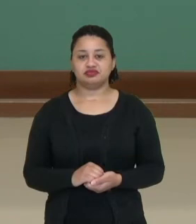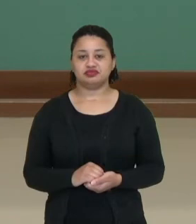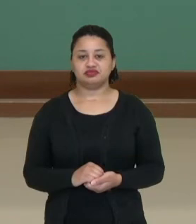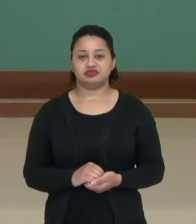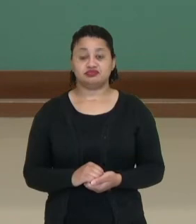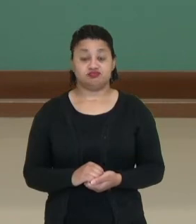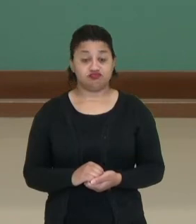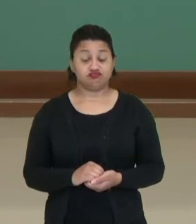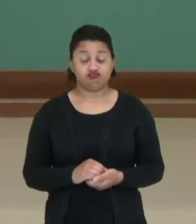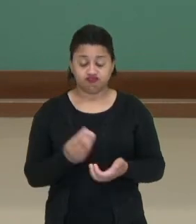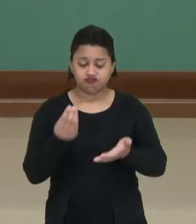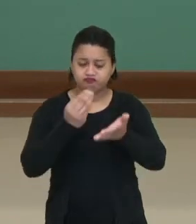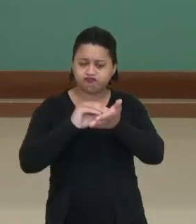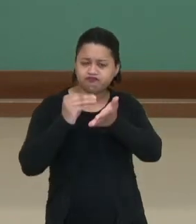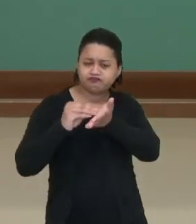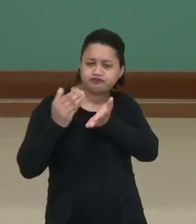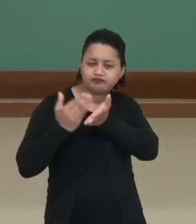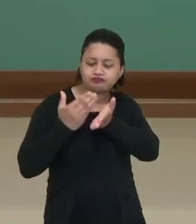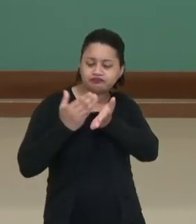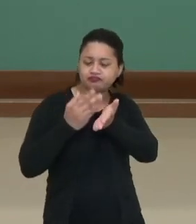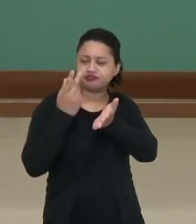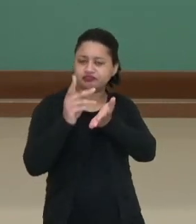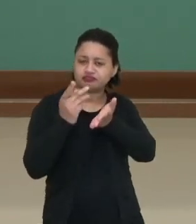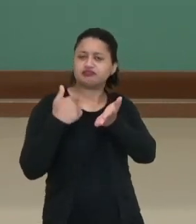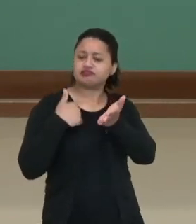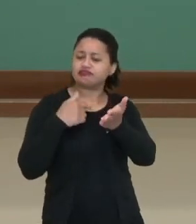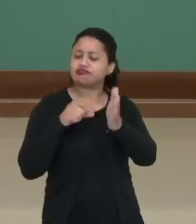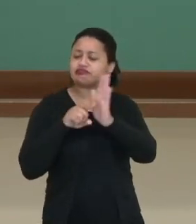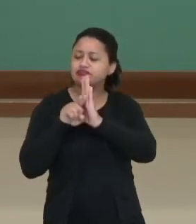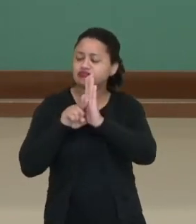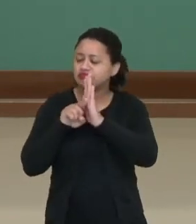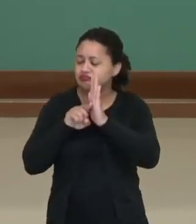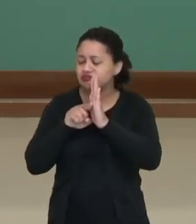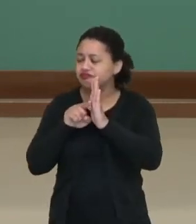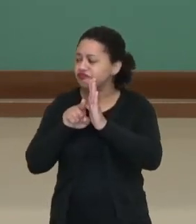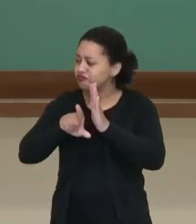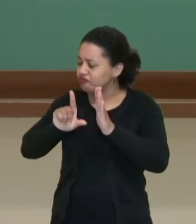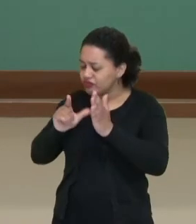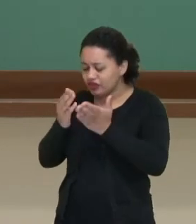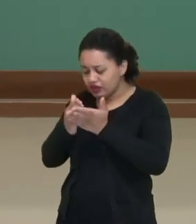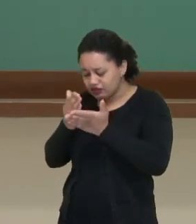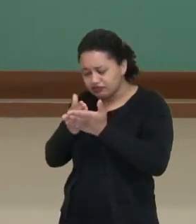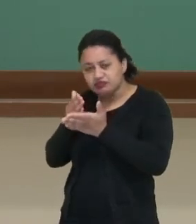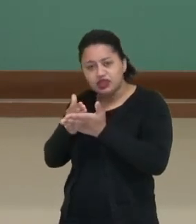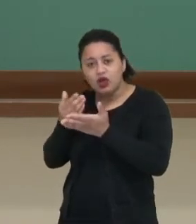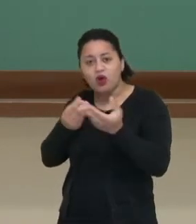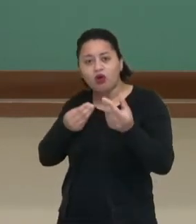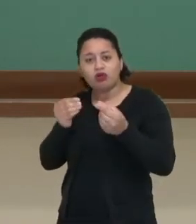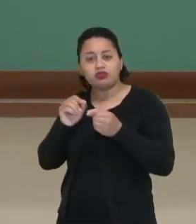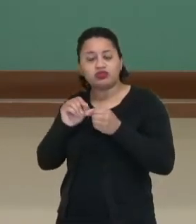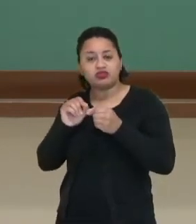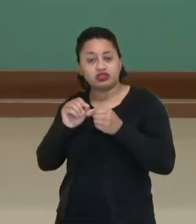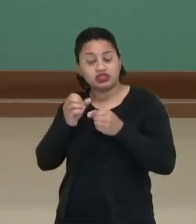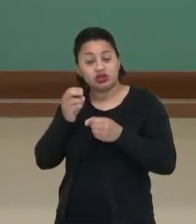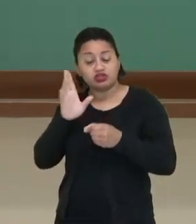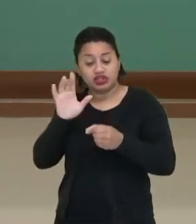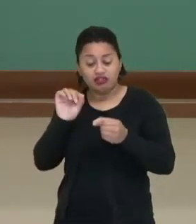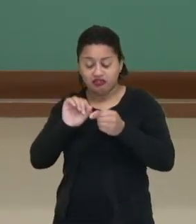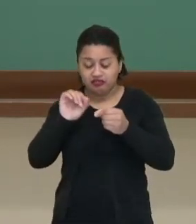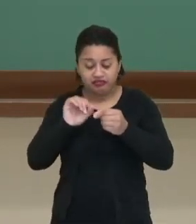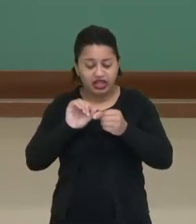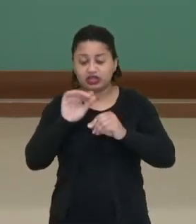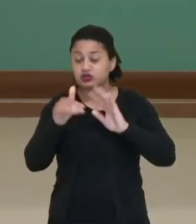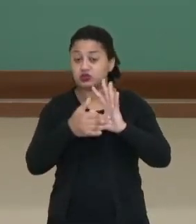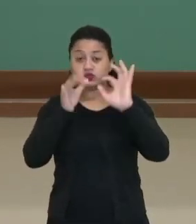Fez as suas anotações? Procurou nas anotações anteriores? Ou já de cara saiu fazendo e deu